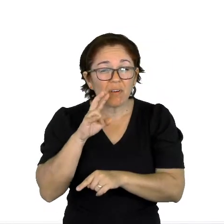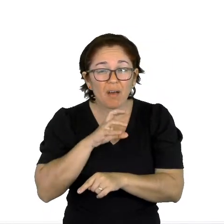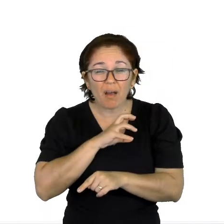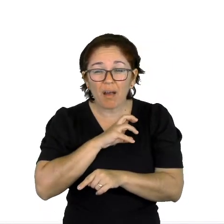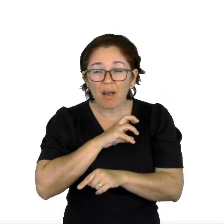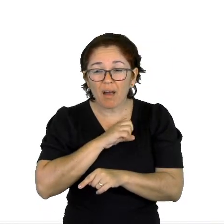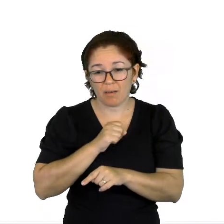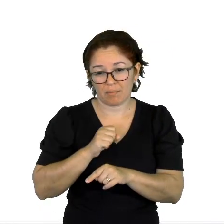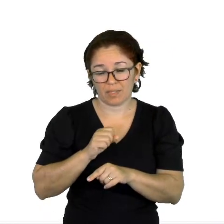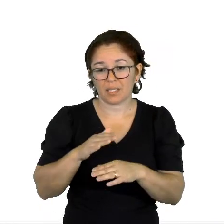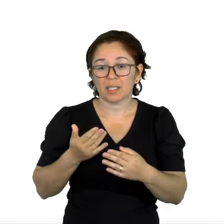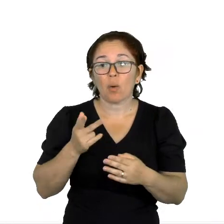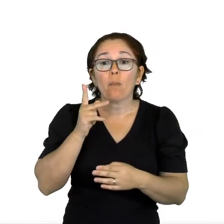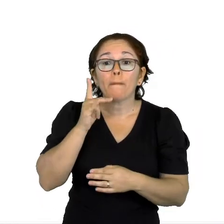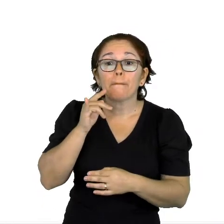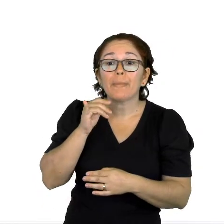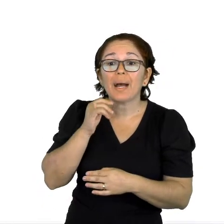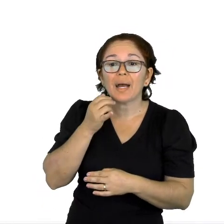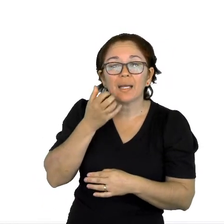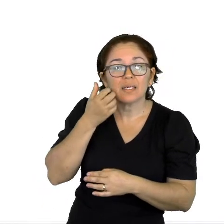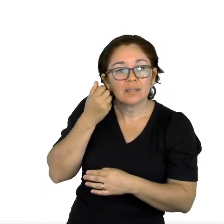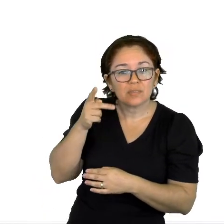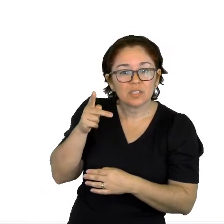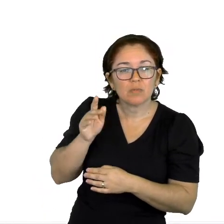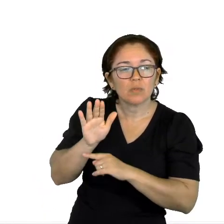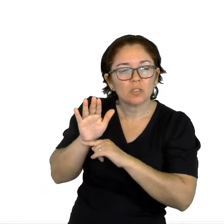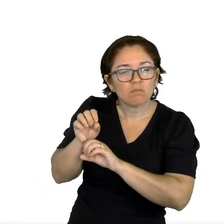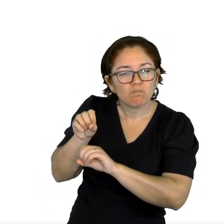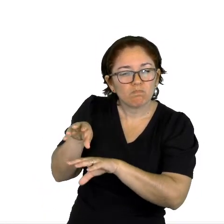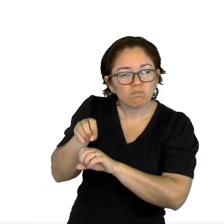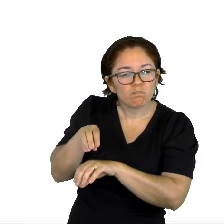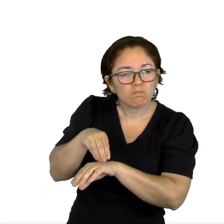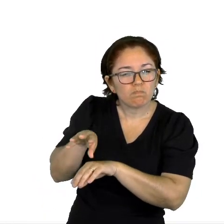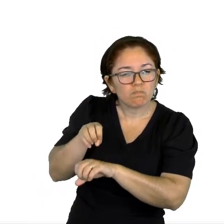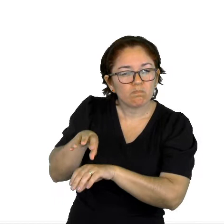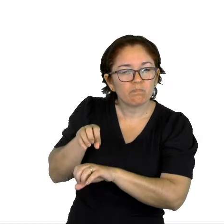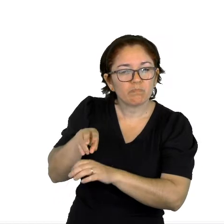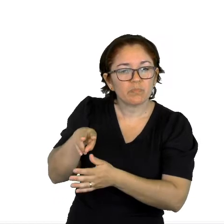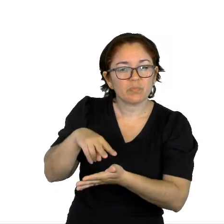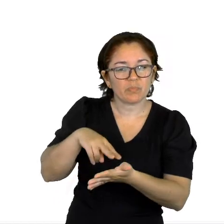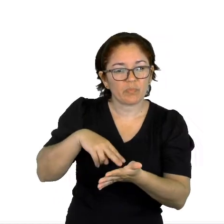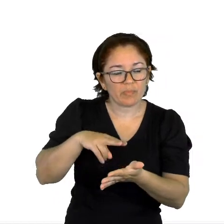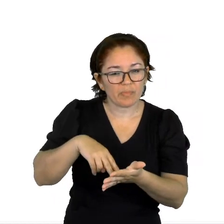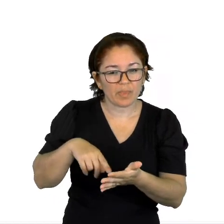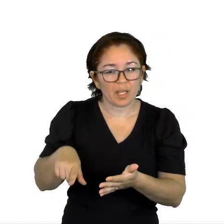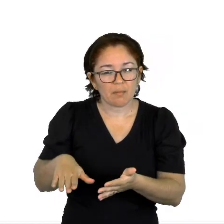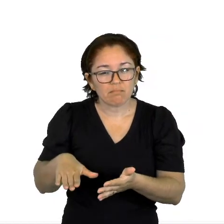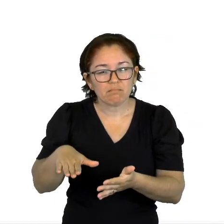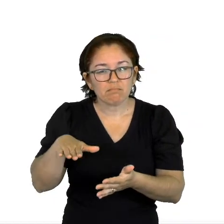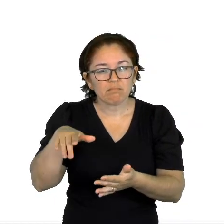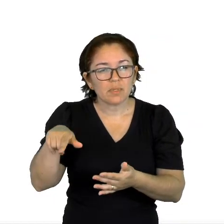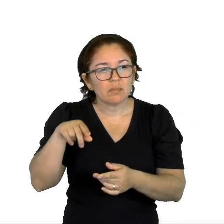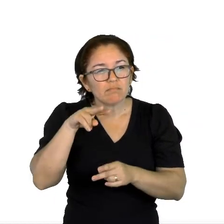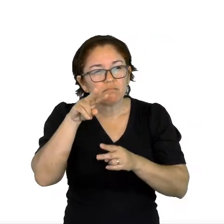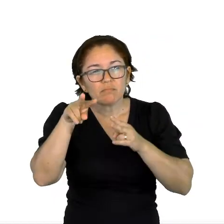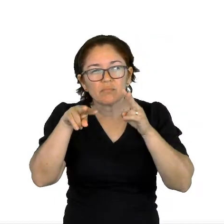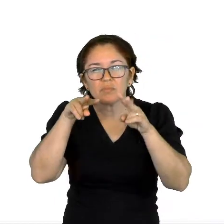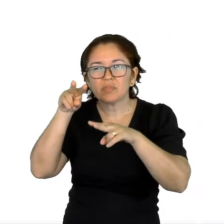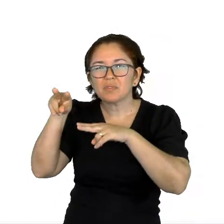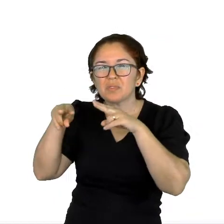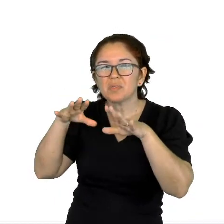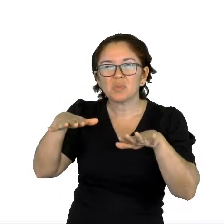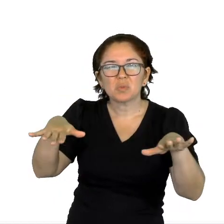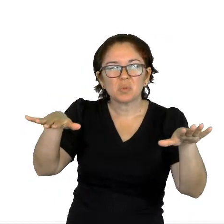pai adotivo, ao mesmo tempo em que passa a entender as perigosas nuances do regime